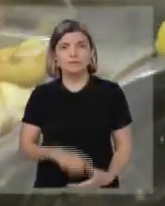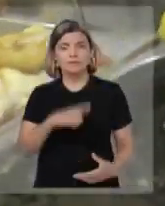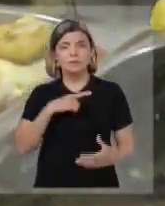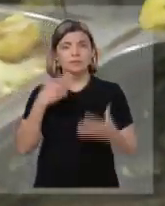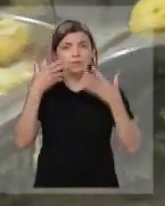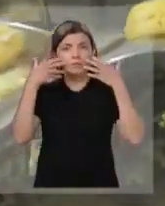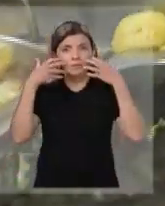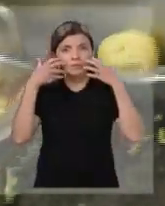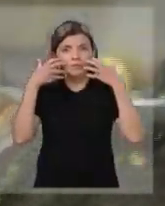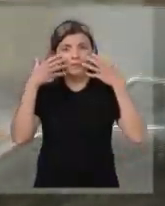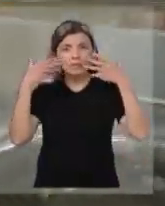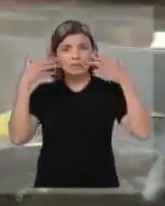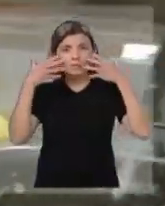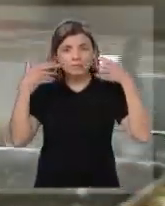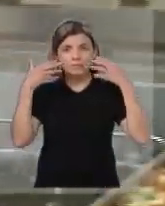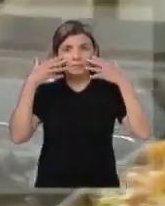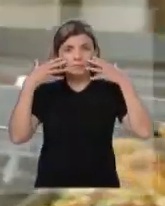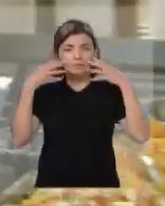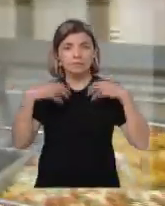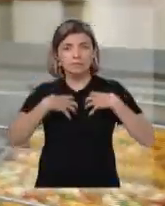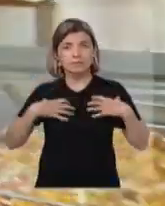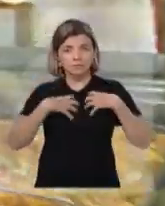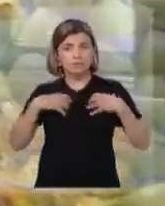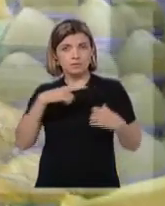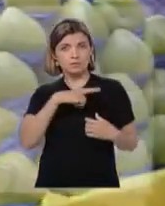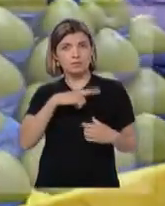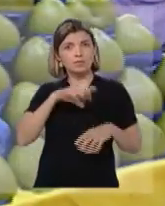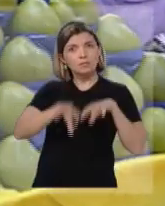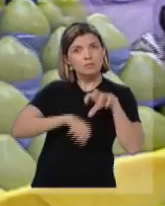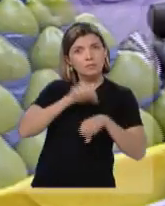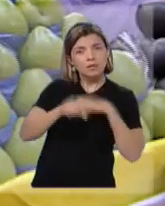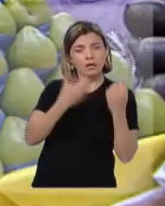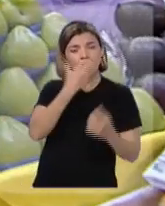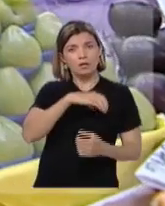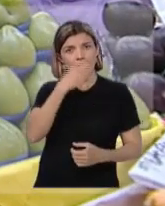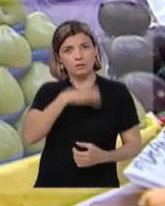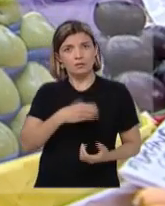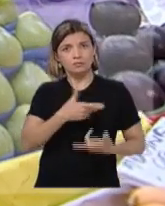Nos animais, as moléculas orgânicas são obtidas dos alimentos.